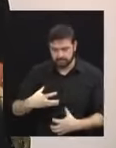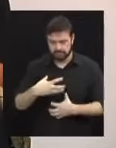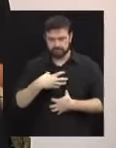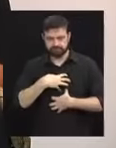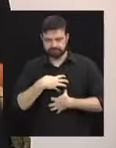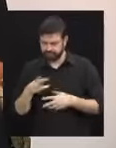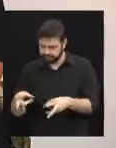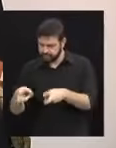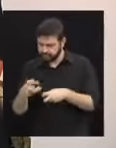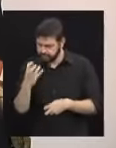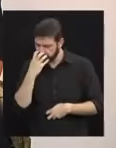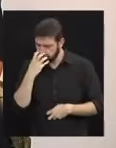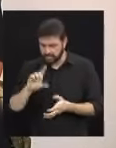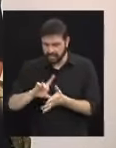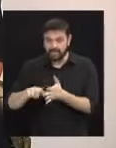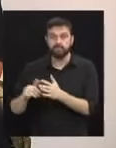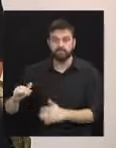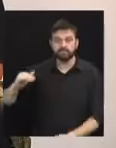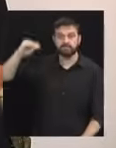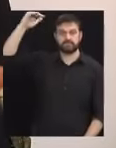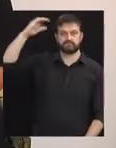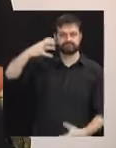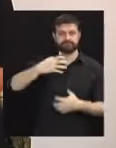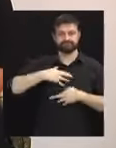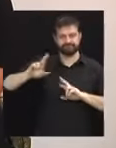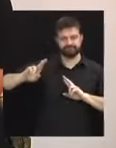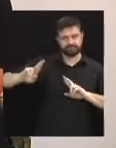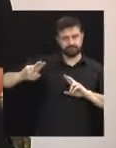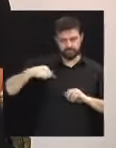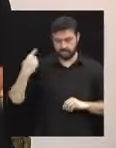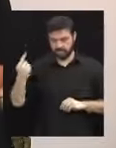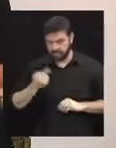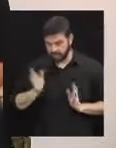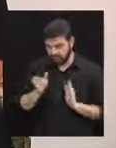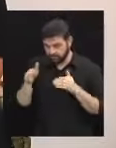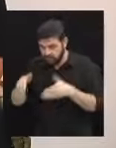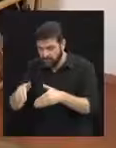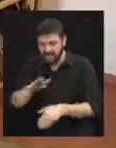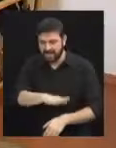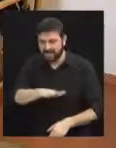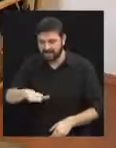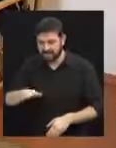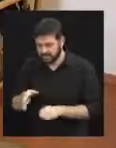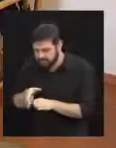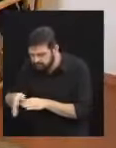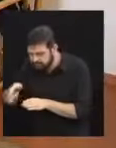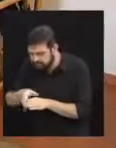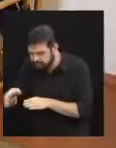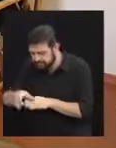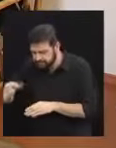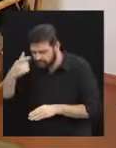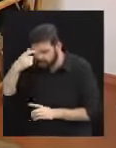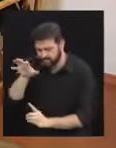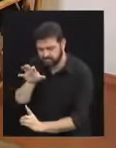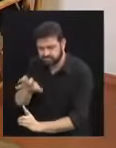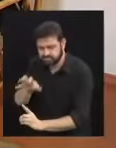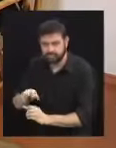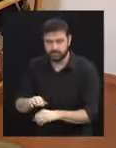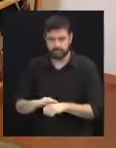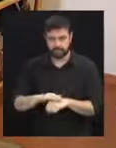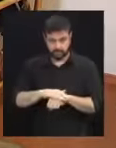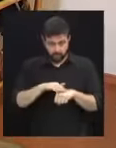ainda na infância, ela vai ser um adulto diferenciado. Então nós vamos pegar, o nosso foco é criança. No primeiro bloco a gente estava conversando com a Sara,